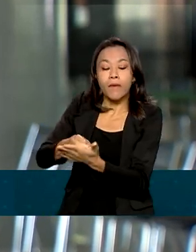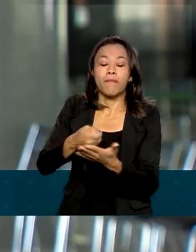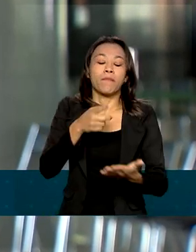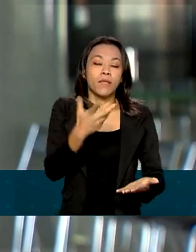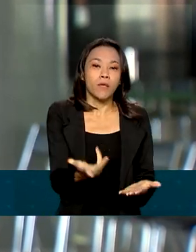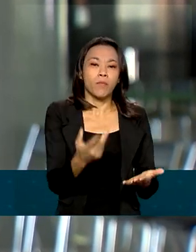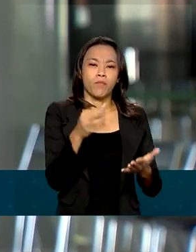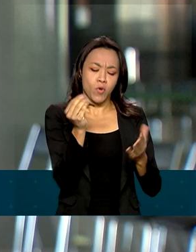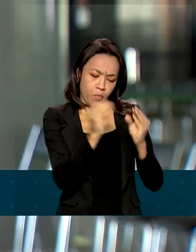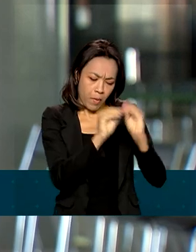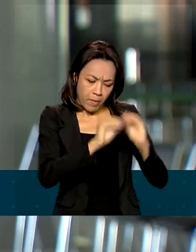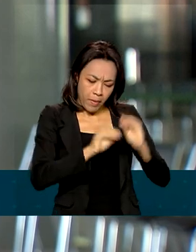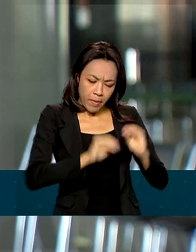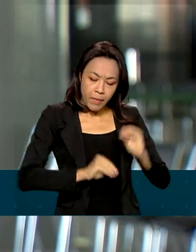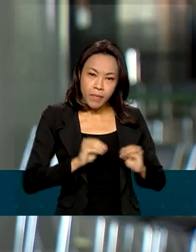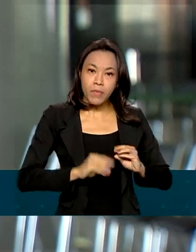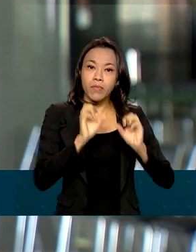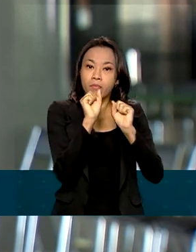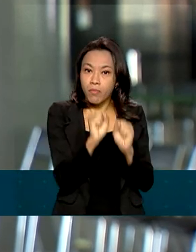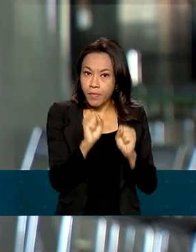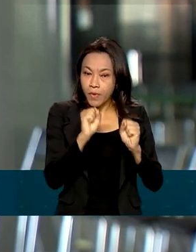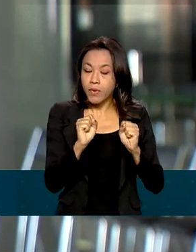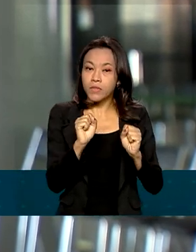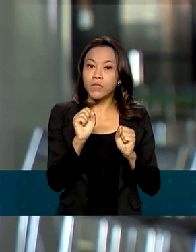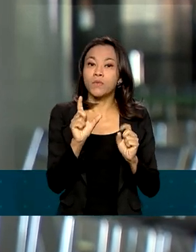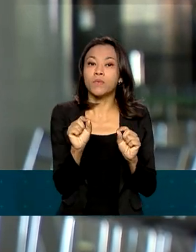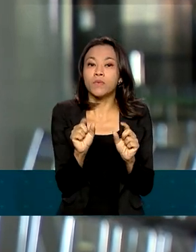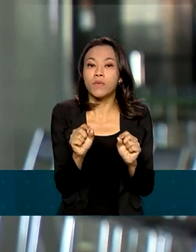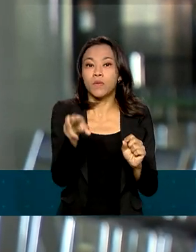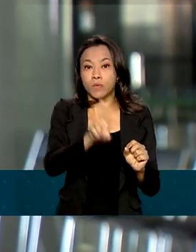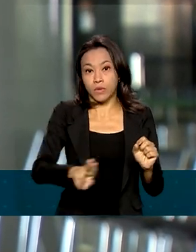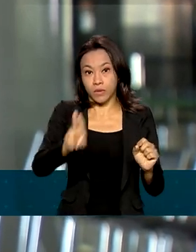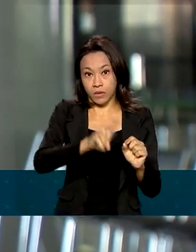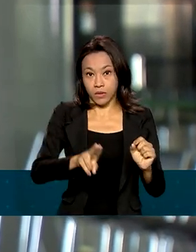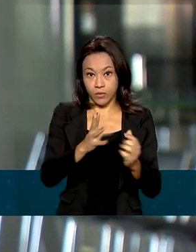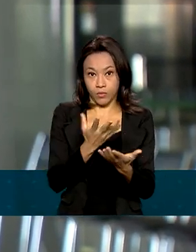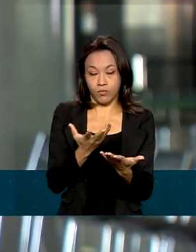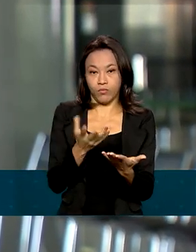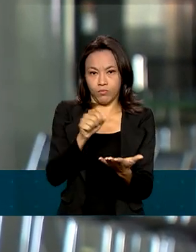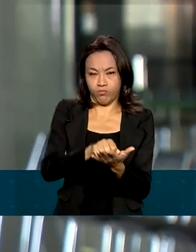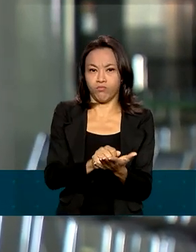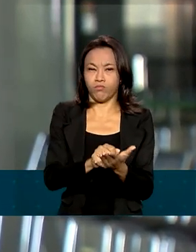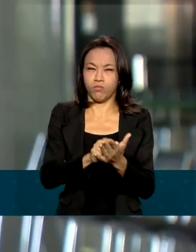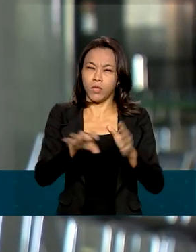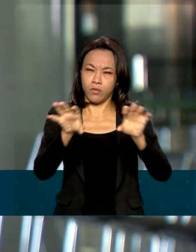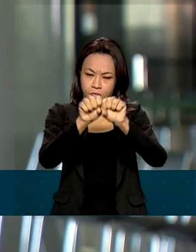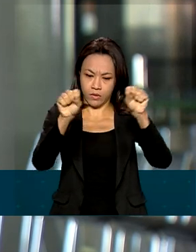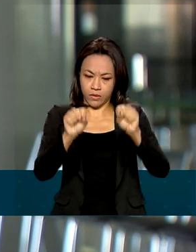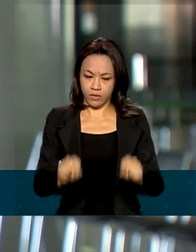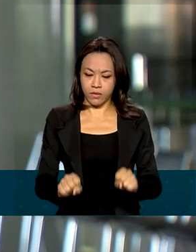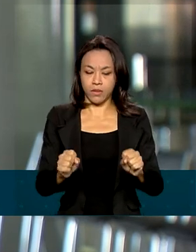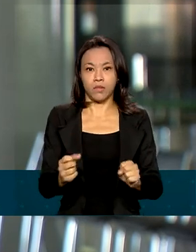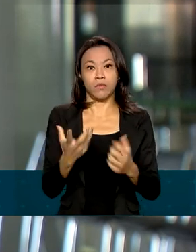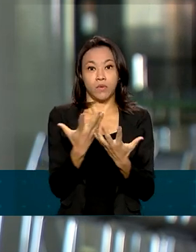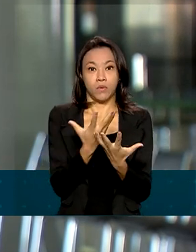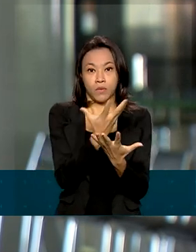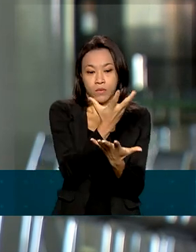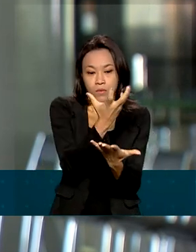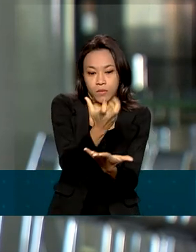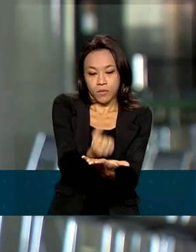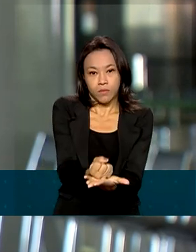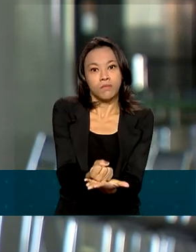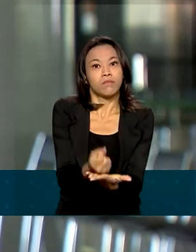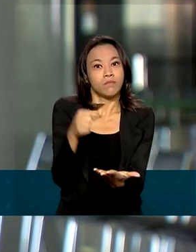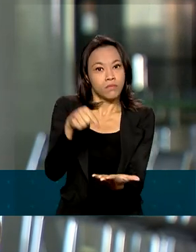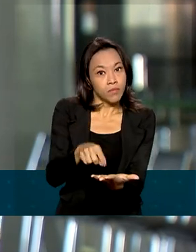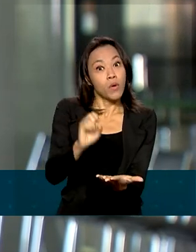mês o preenchimento de entrega é podem ser feitos por meio do programa né do programa gerador do imposto de renda de 2022